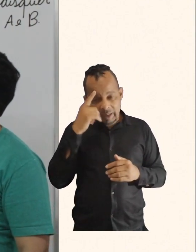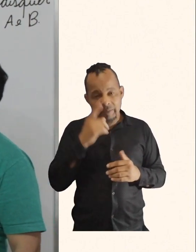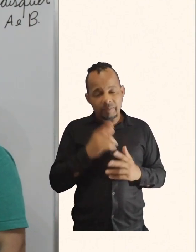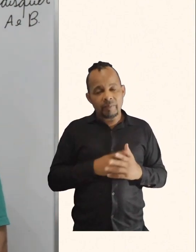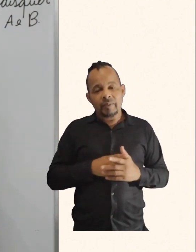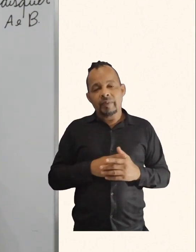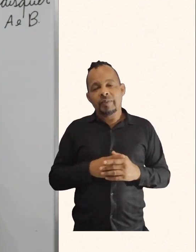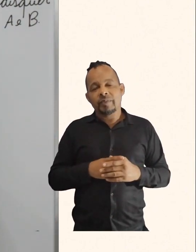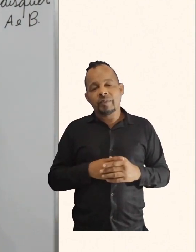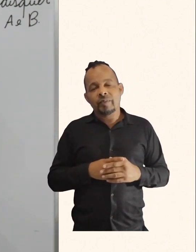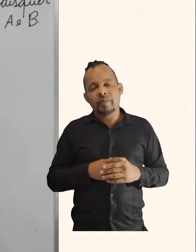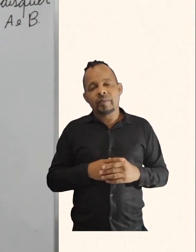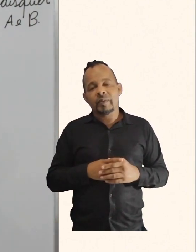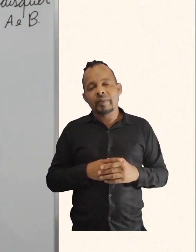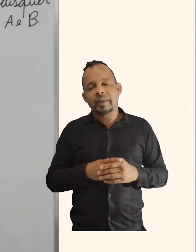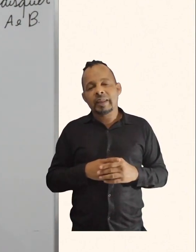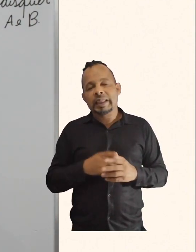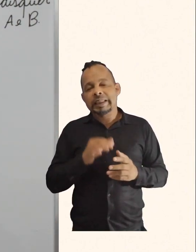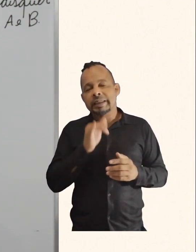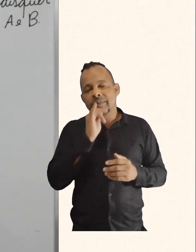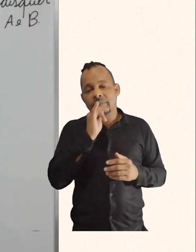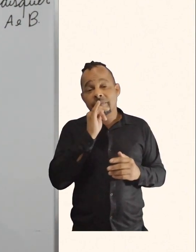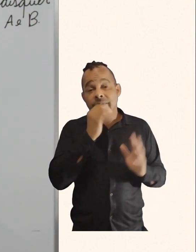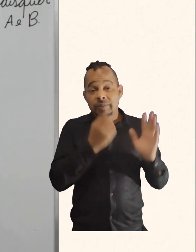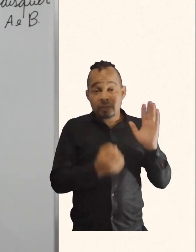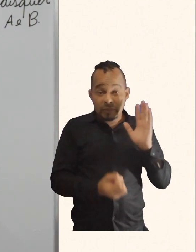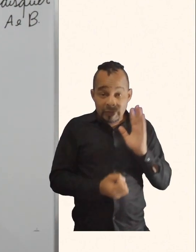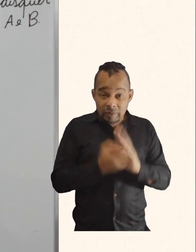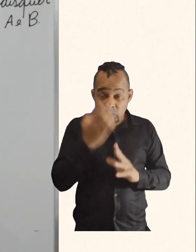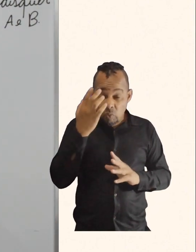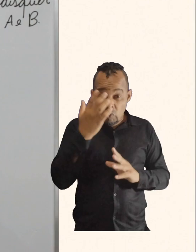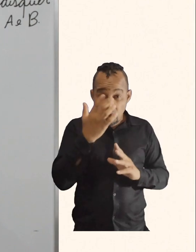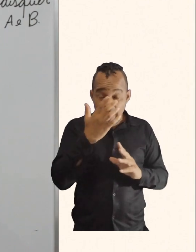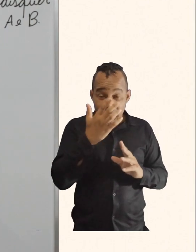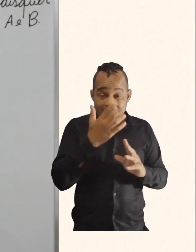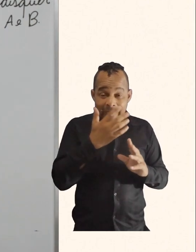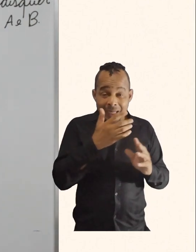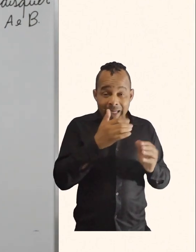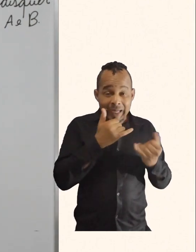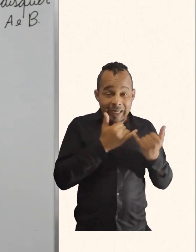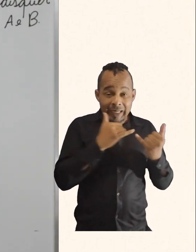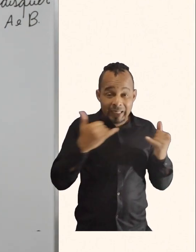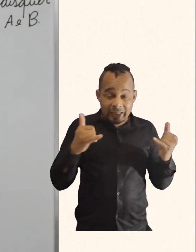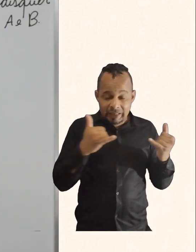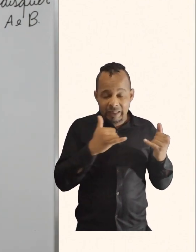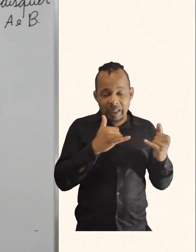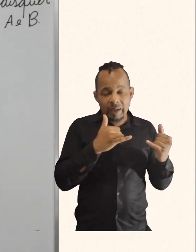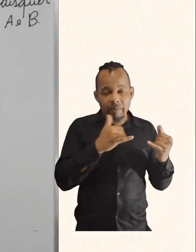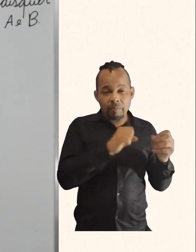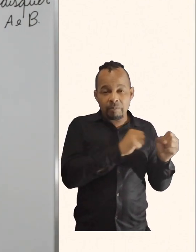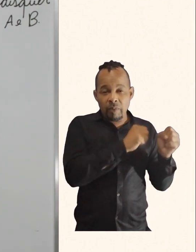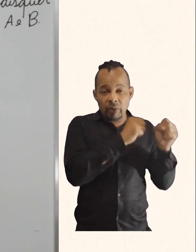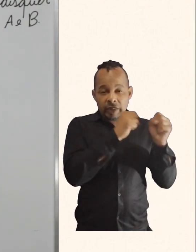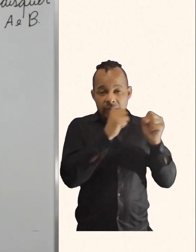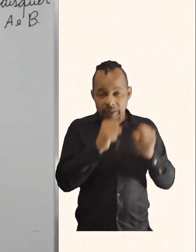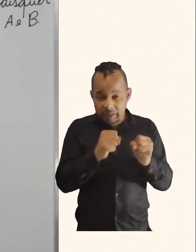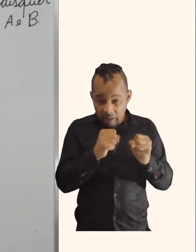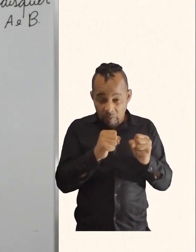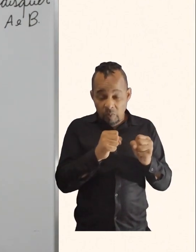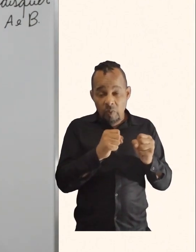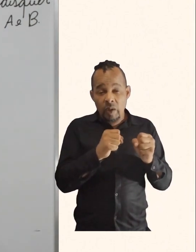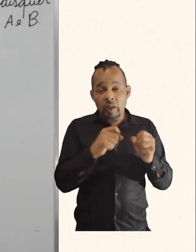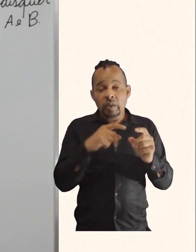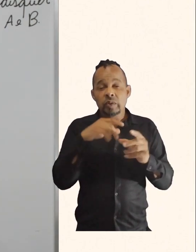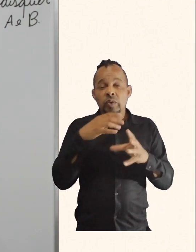que criada a energia potencial somada à energia cinética,